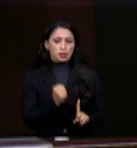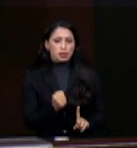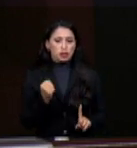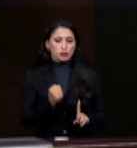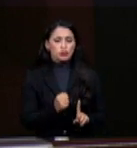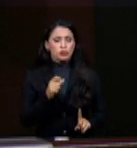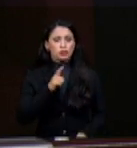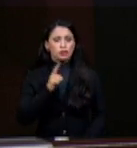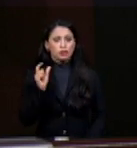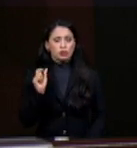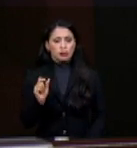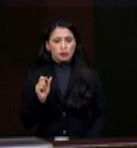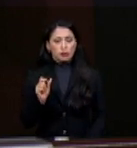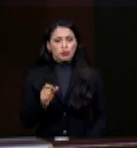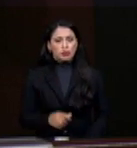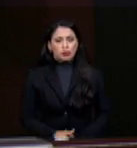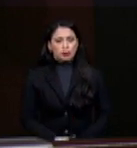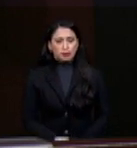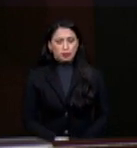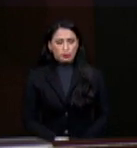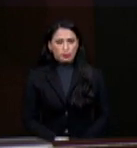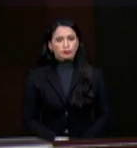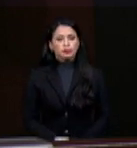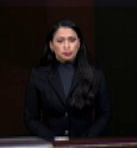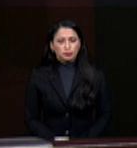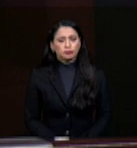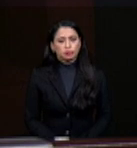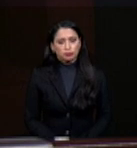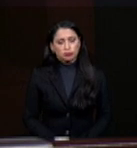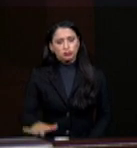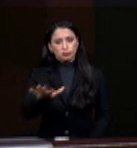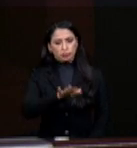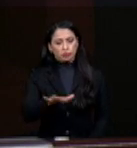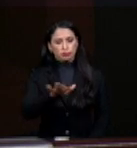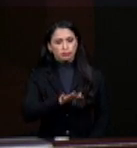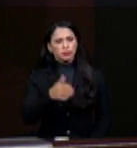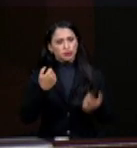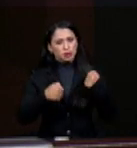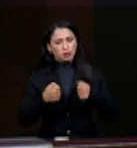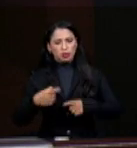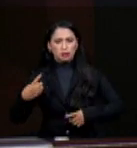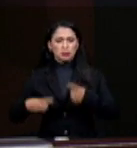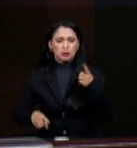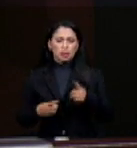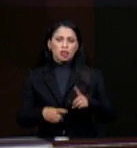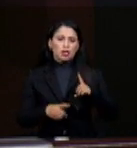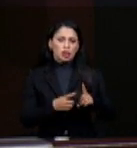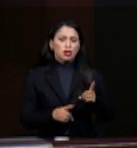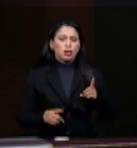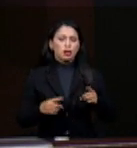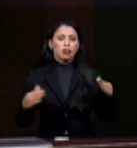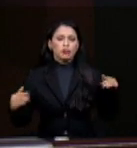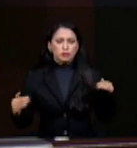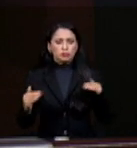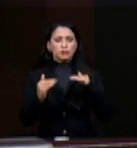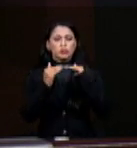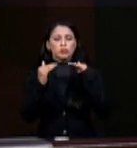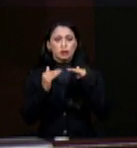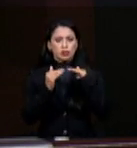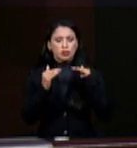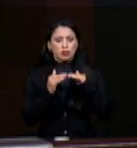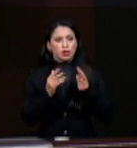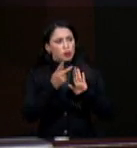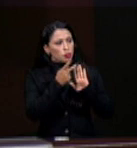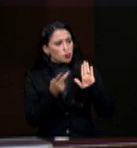vítima. Para mudar esse cenário, precisamos dialogar e fazer pontes. Este mesmo